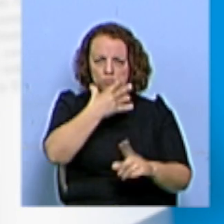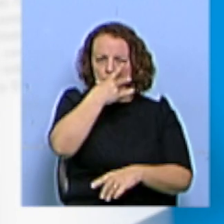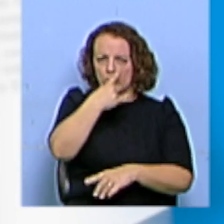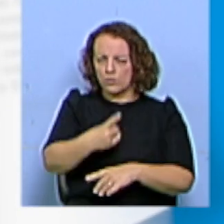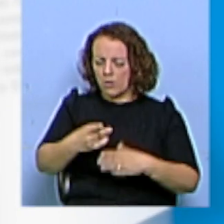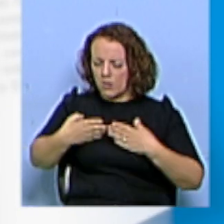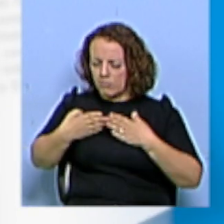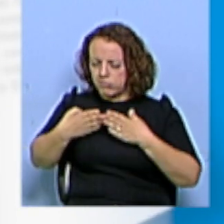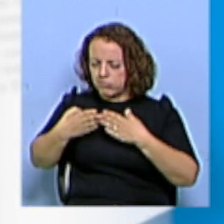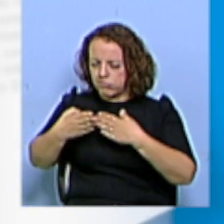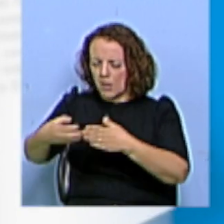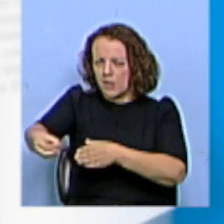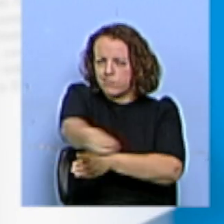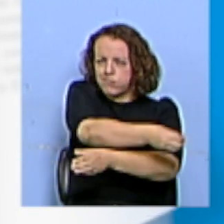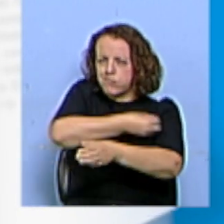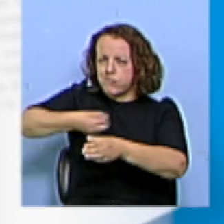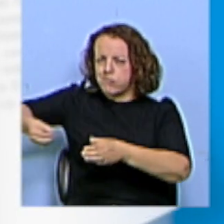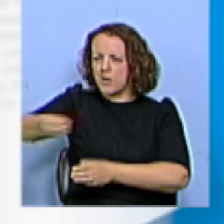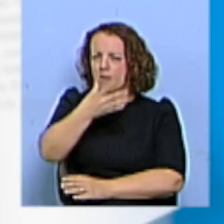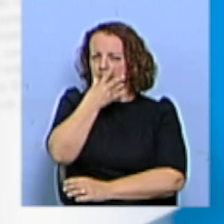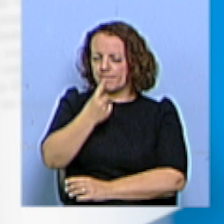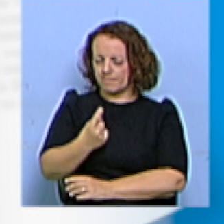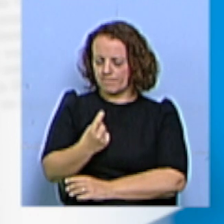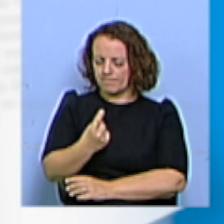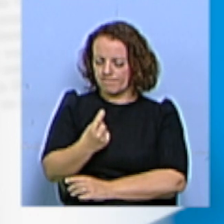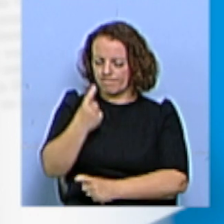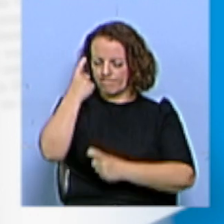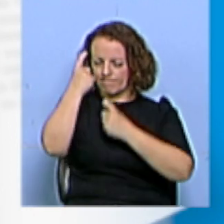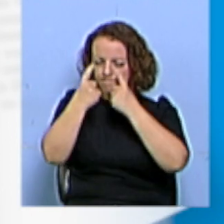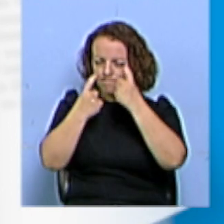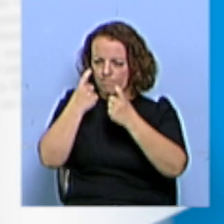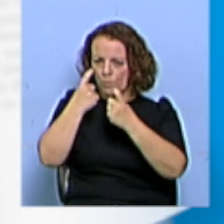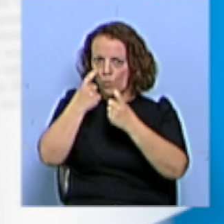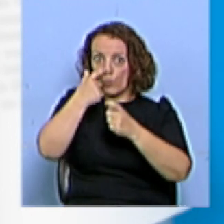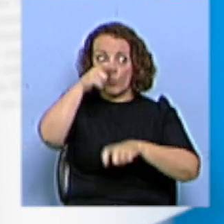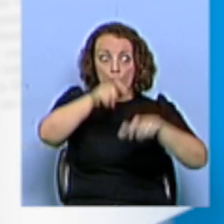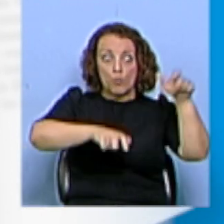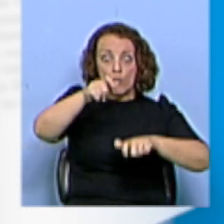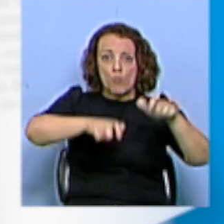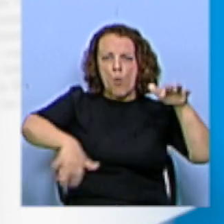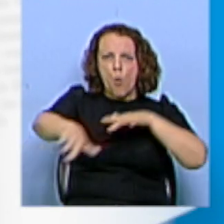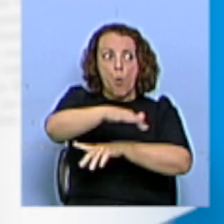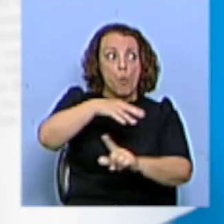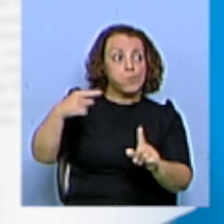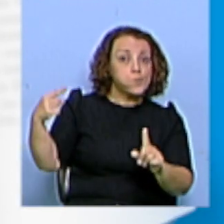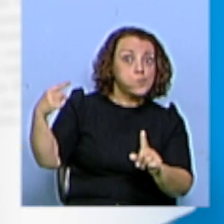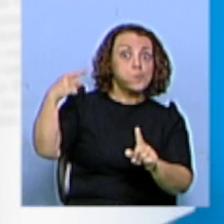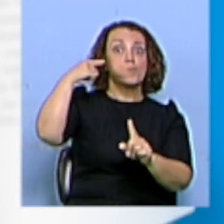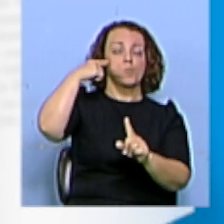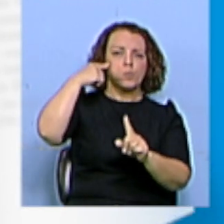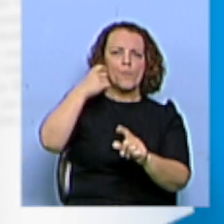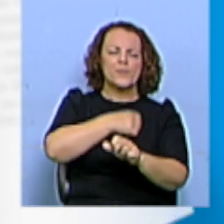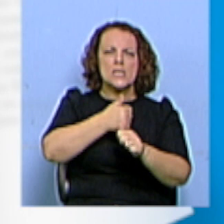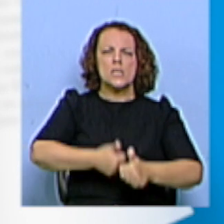local deserto e afastado. Mas logo que as multidões o souberam, deixando as suas